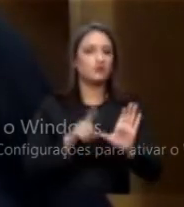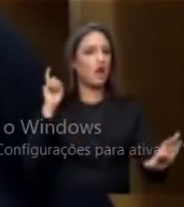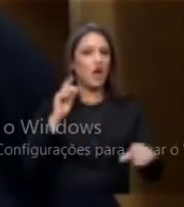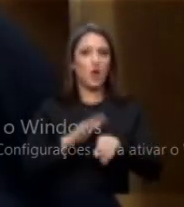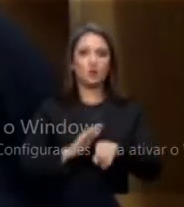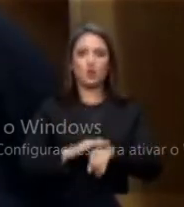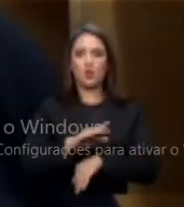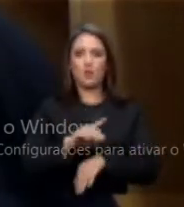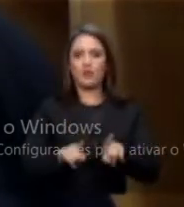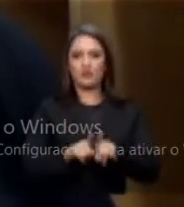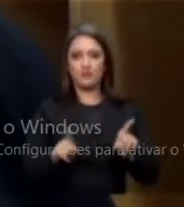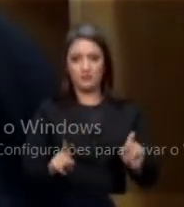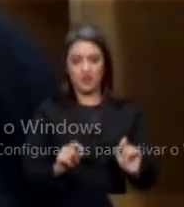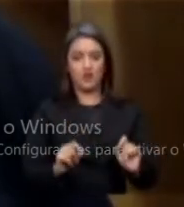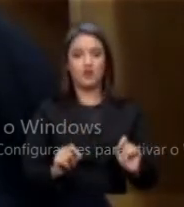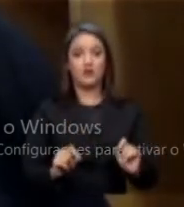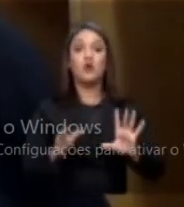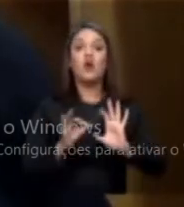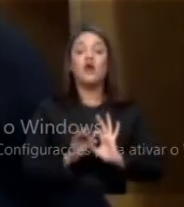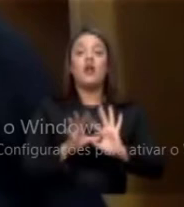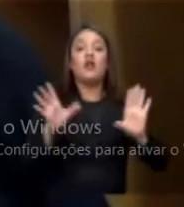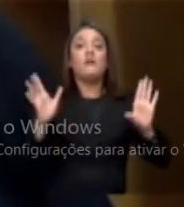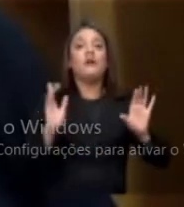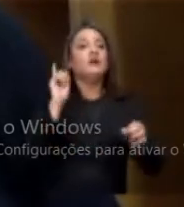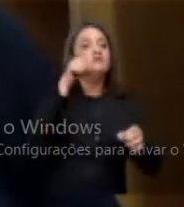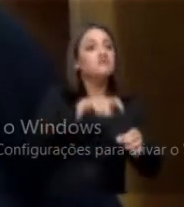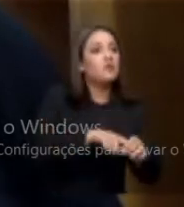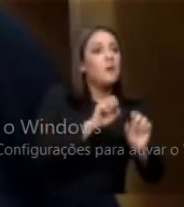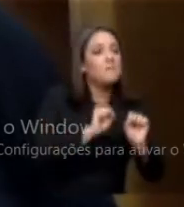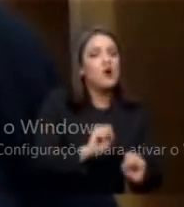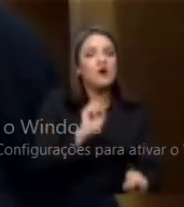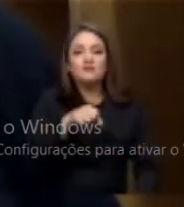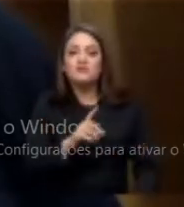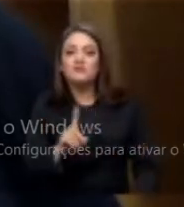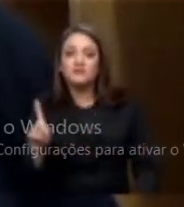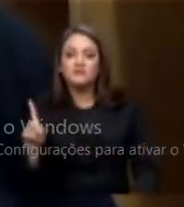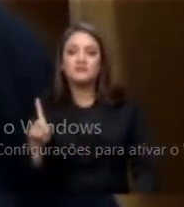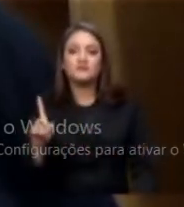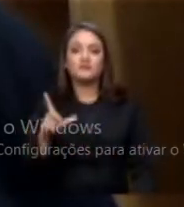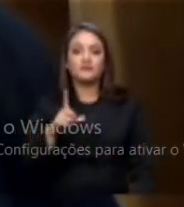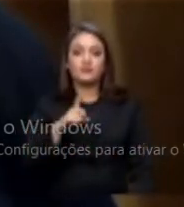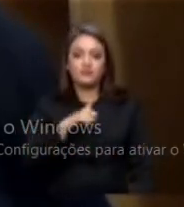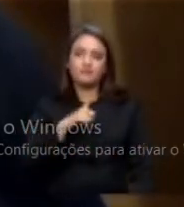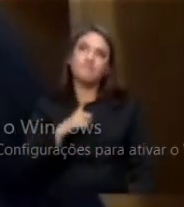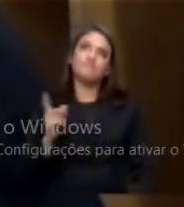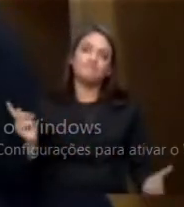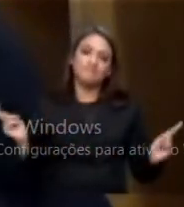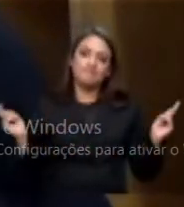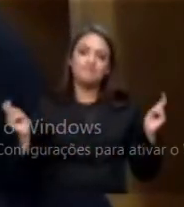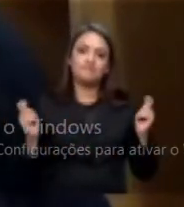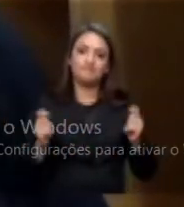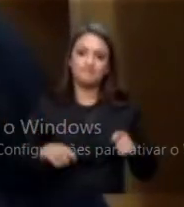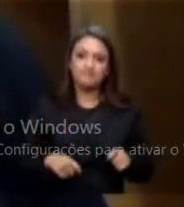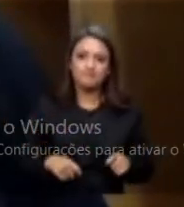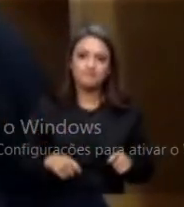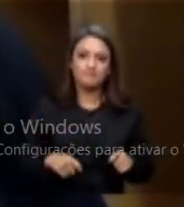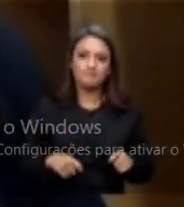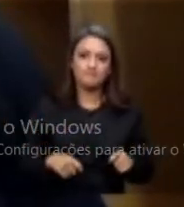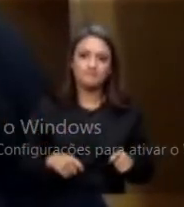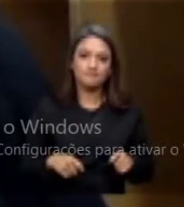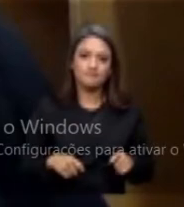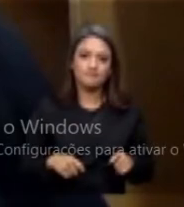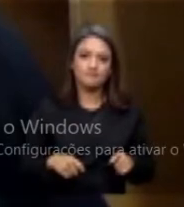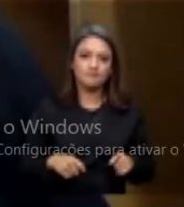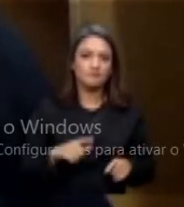autonomia, esse exercício de liberdade de associação tenha a possibilidade de oferecer